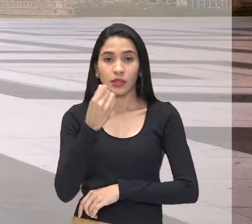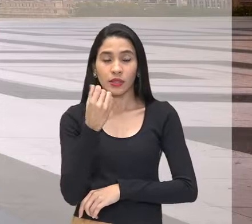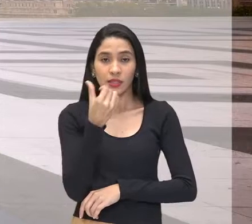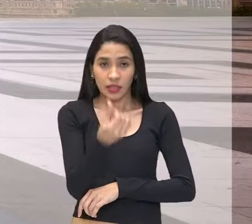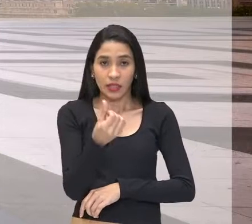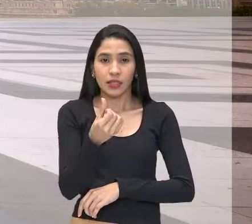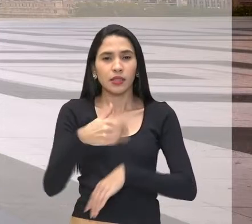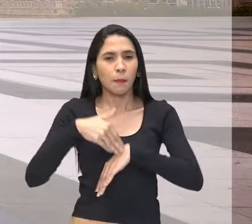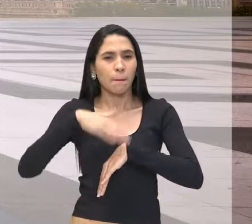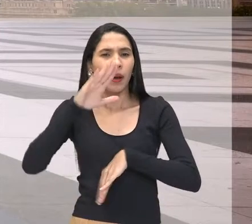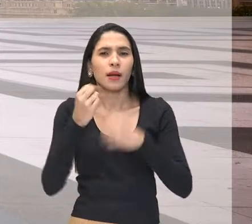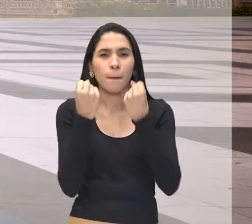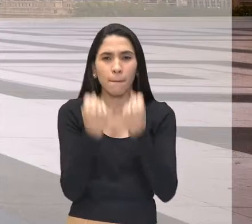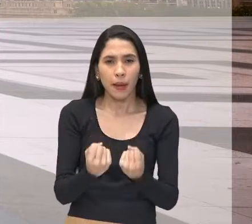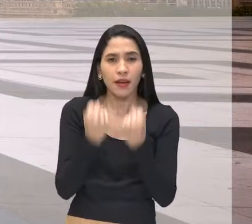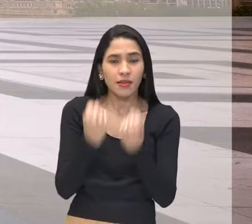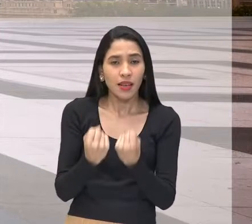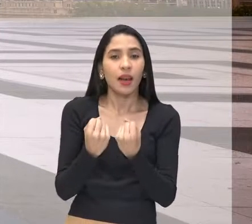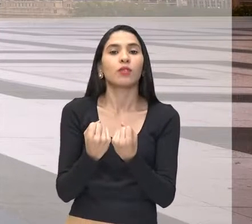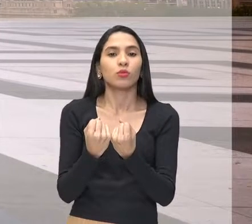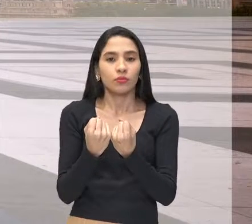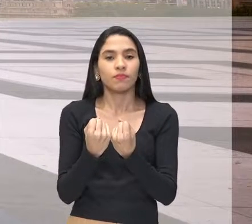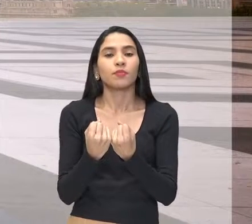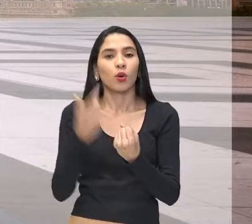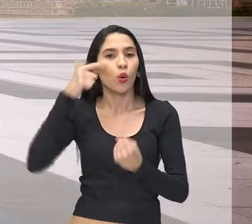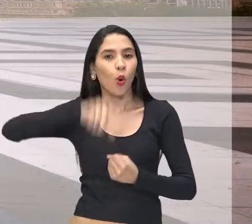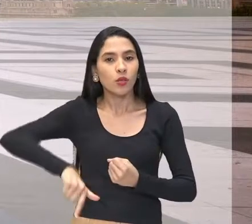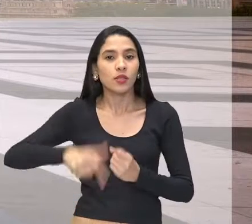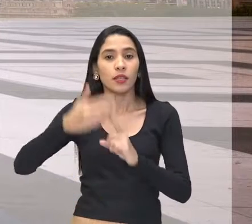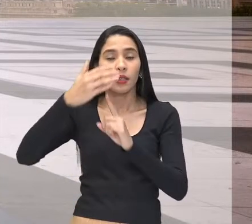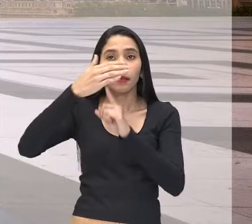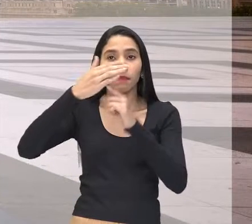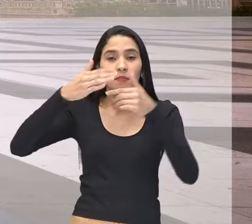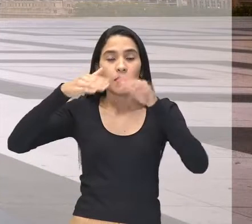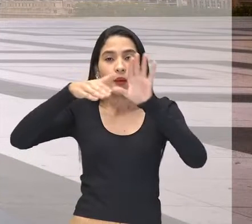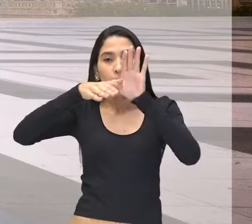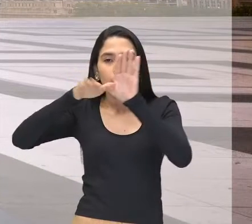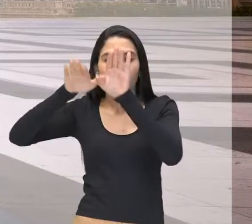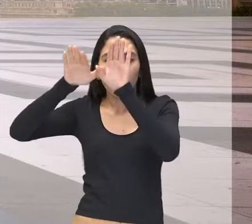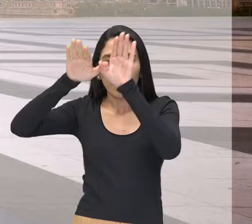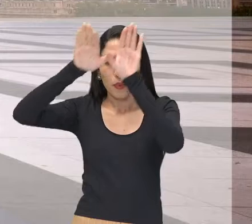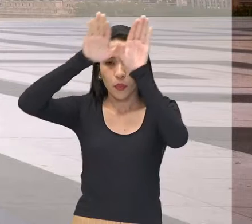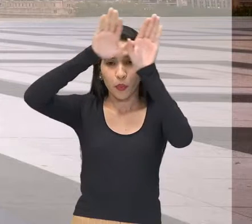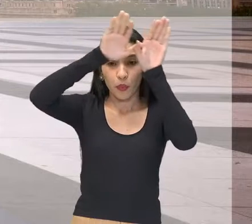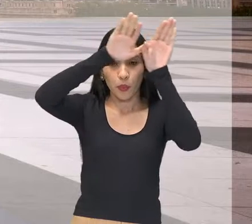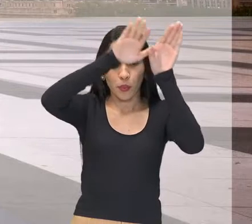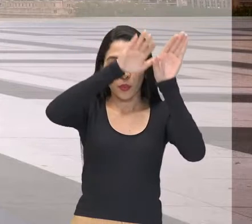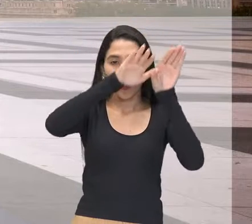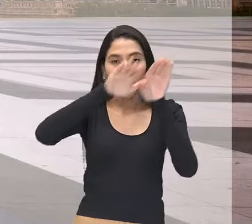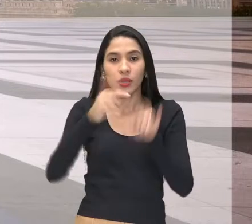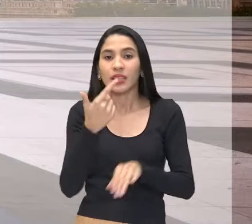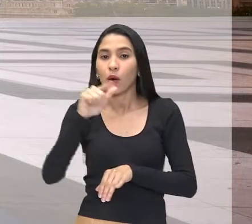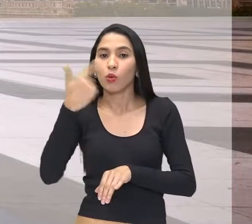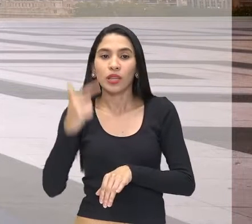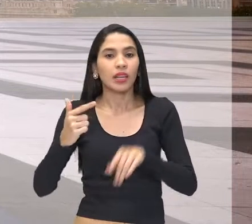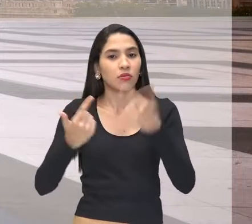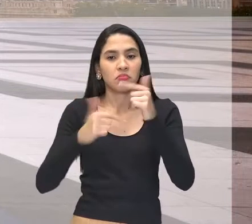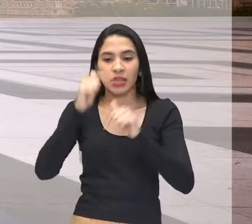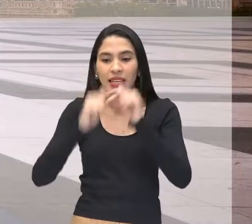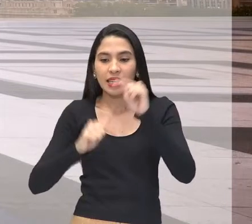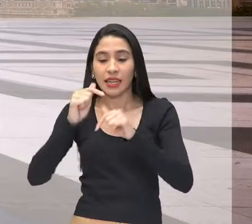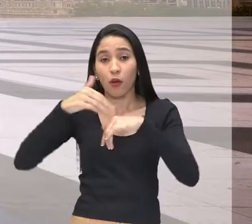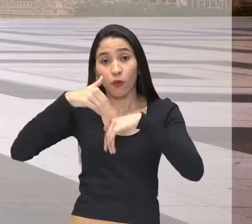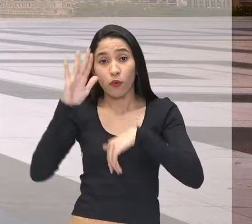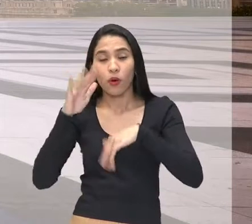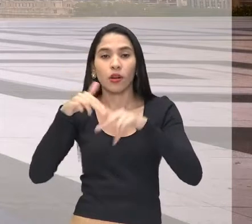aparelho mais pesado que o ar a se manter em voo sem o auxílio de um dispositivo externo. E é por